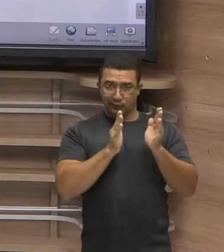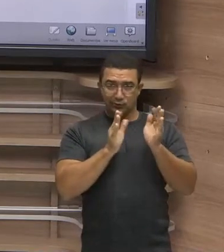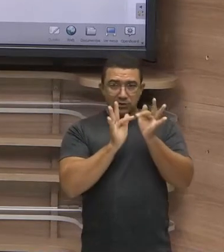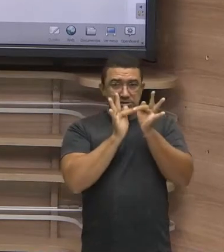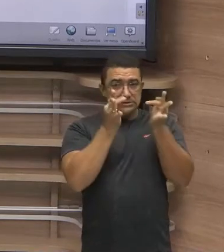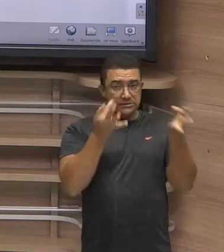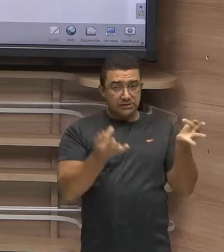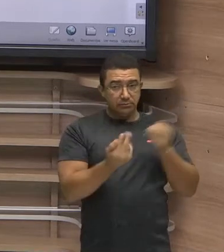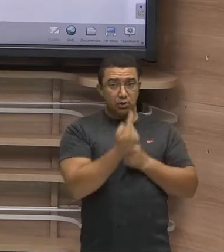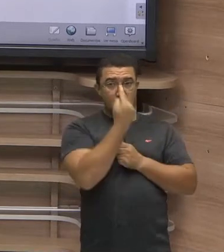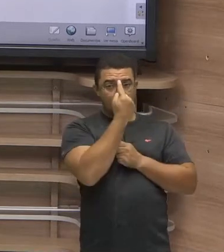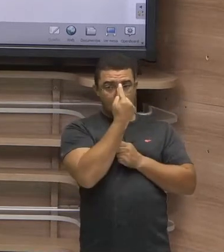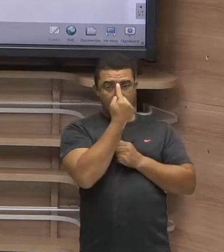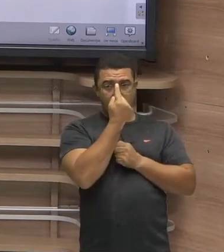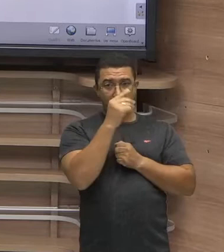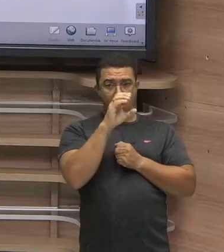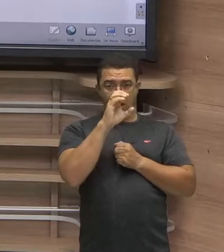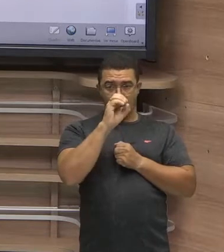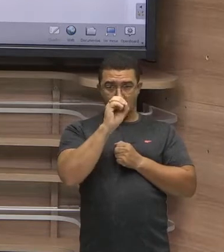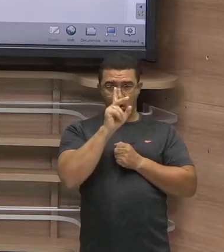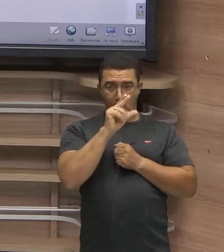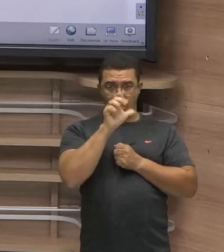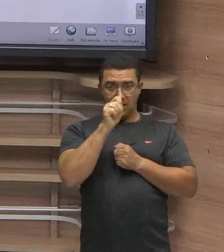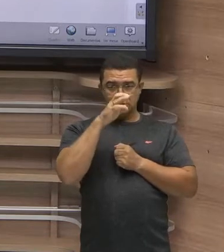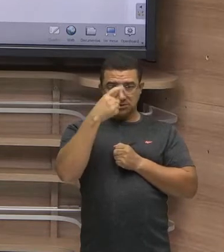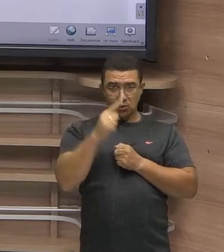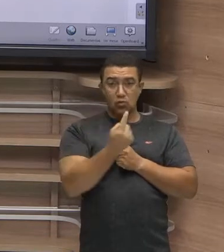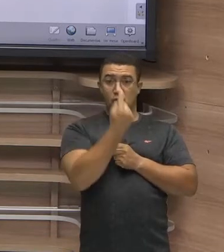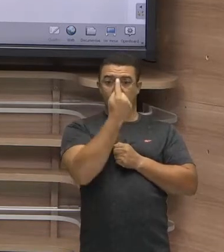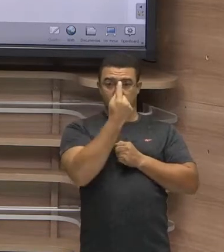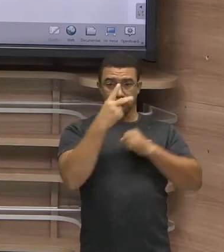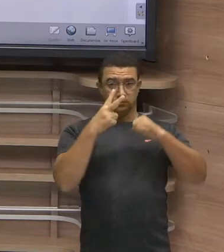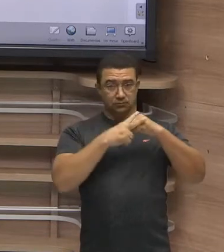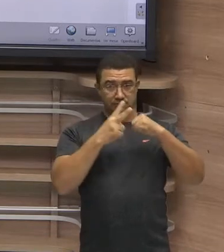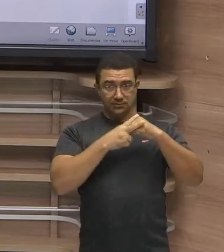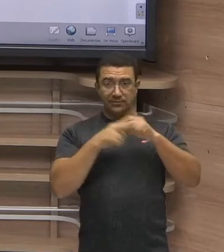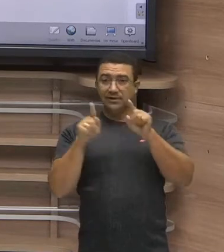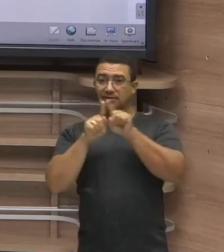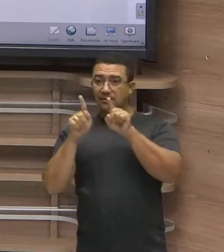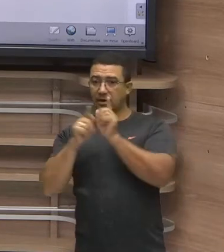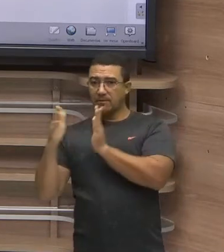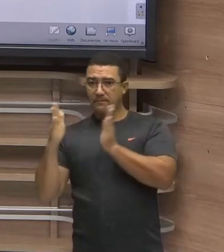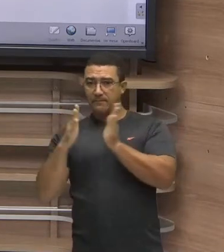apenas uma oração com um verbo, e do período composto, que